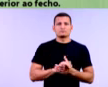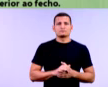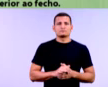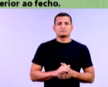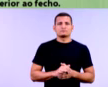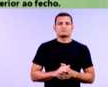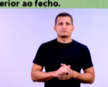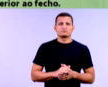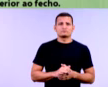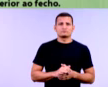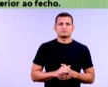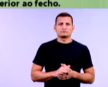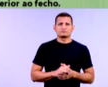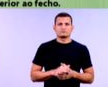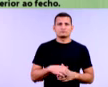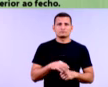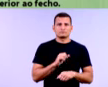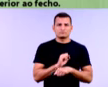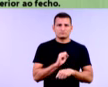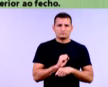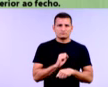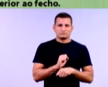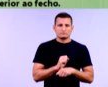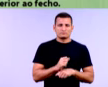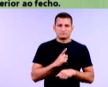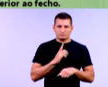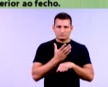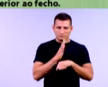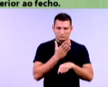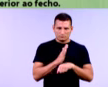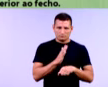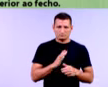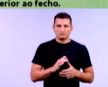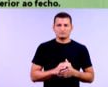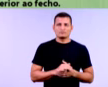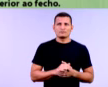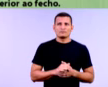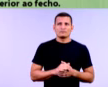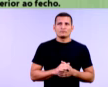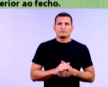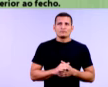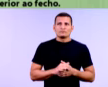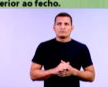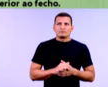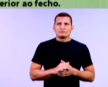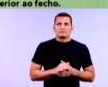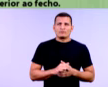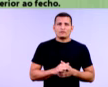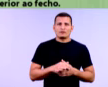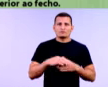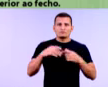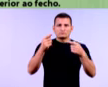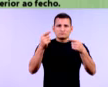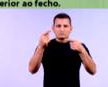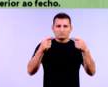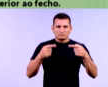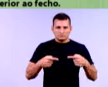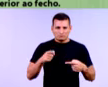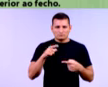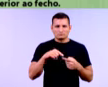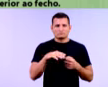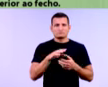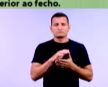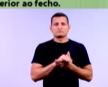ver logo mais, Tem né? no exercício? Tem no exercício. Então, nós voltamos. Bem, essas questões foram extraídas de um site